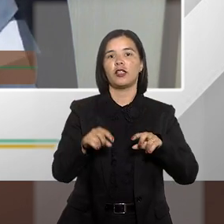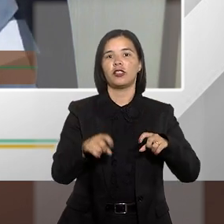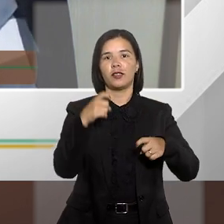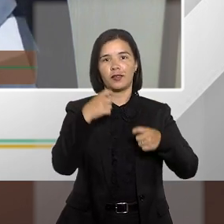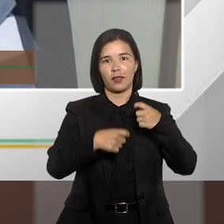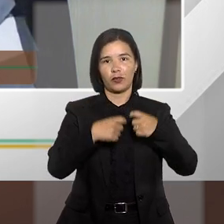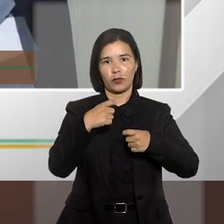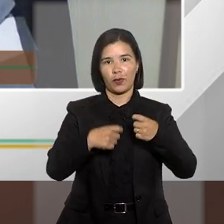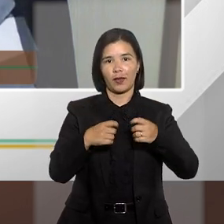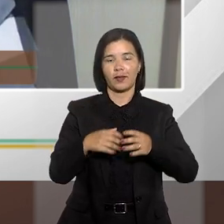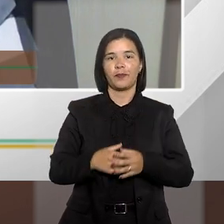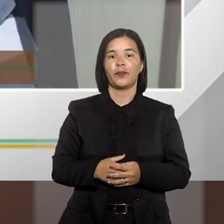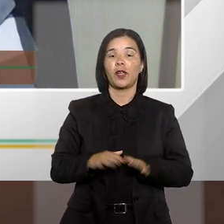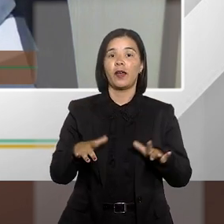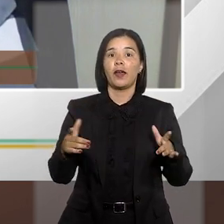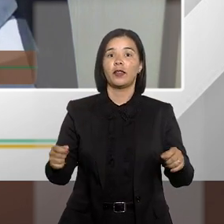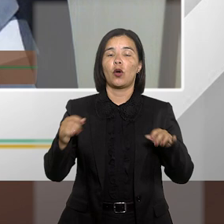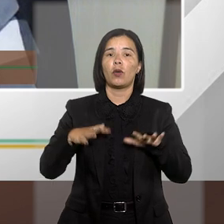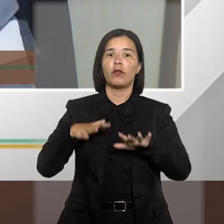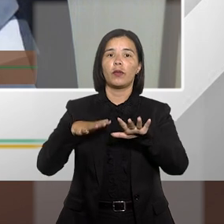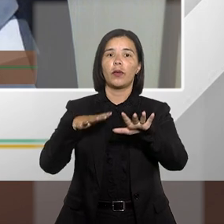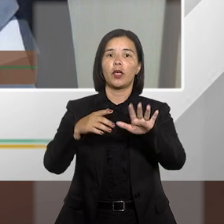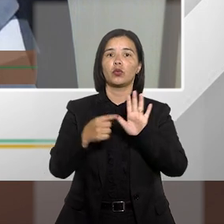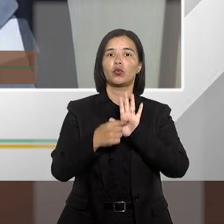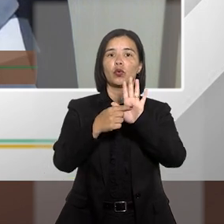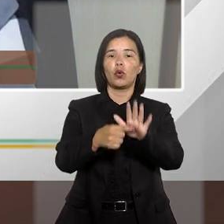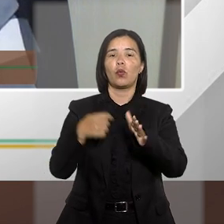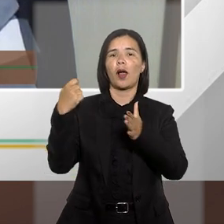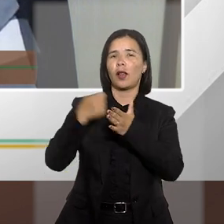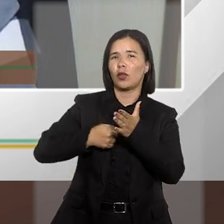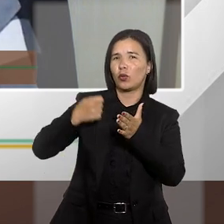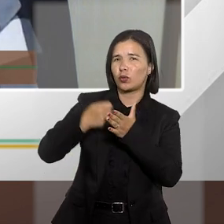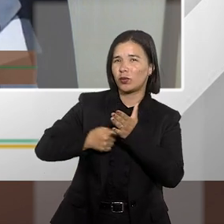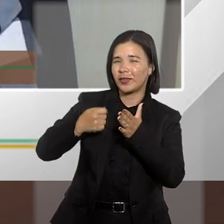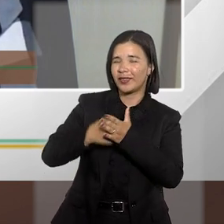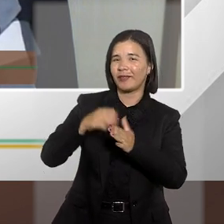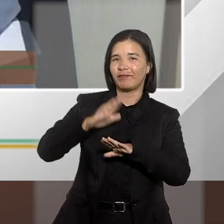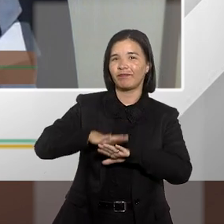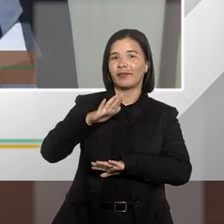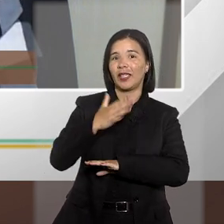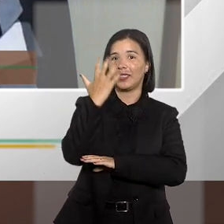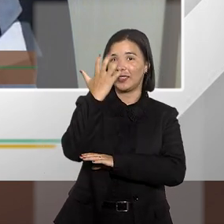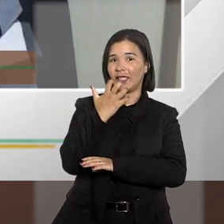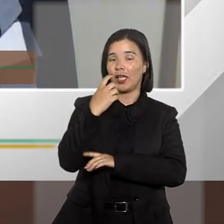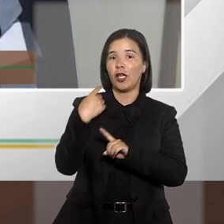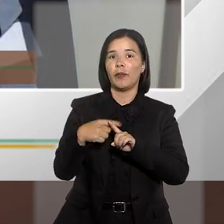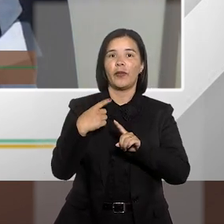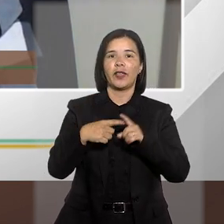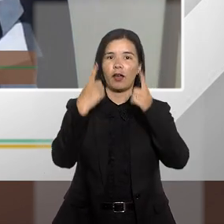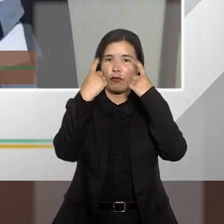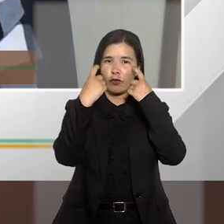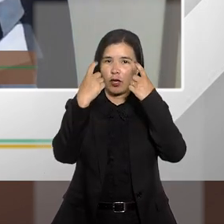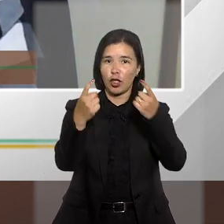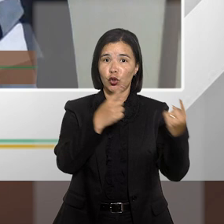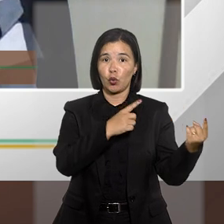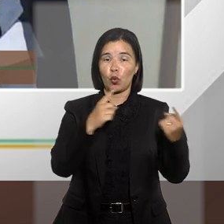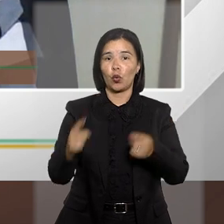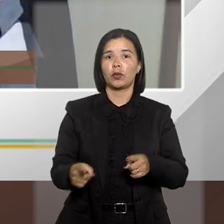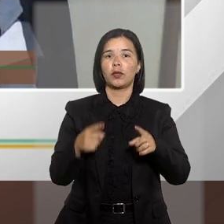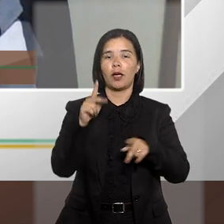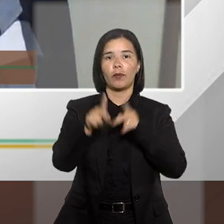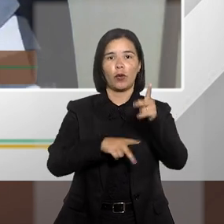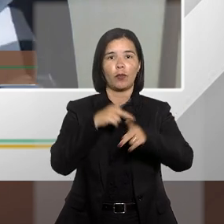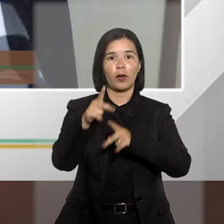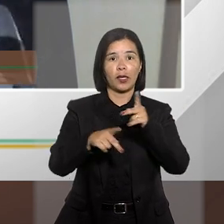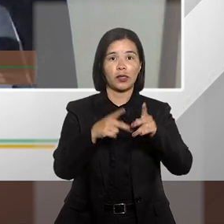O movimento buscou, por um período, trazer uma luta um pouco mais profunda sobre isso. Então, a violência contra a população trans ela é uma